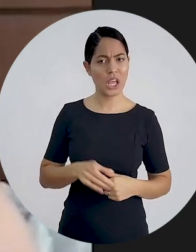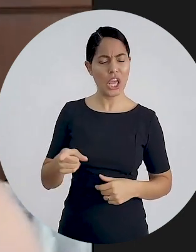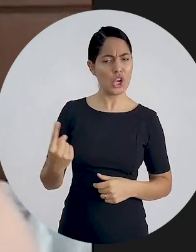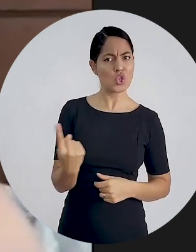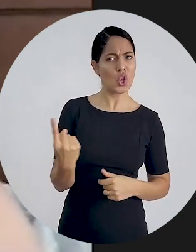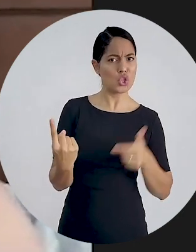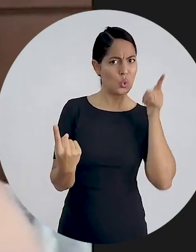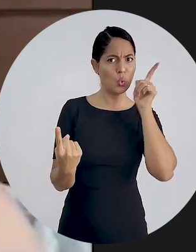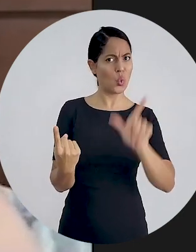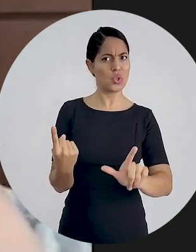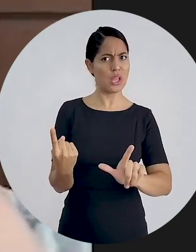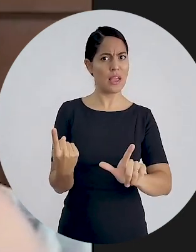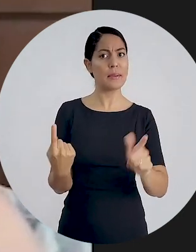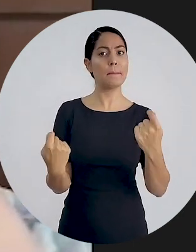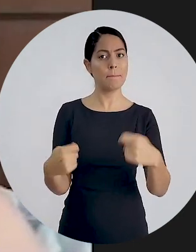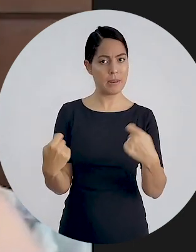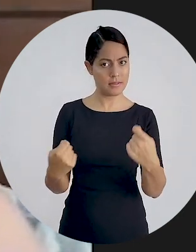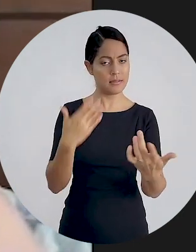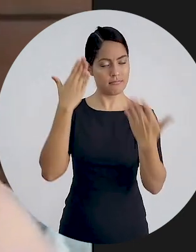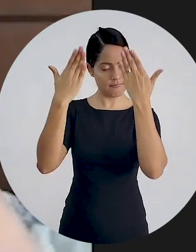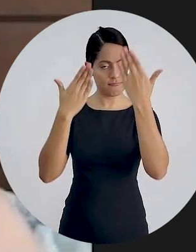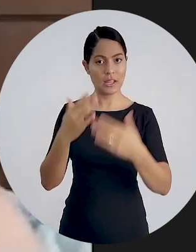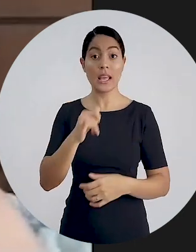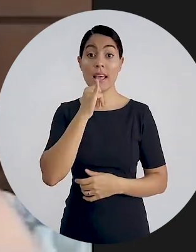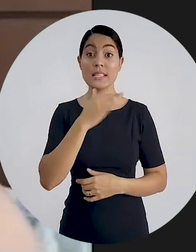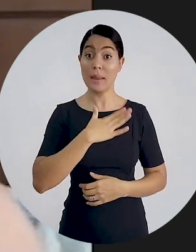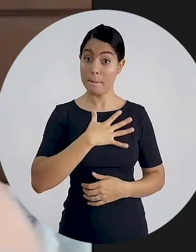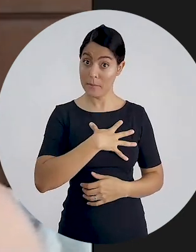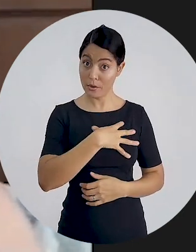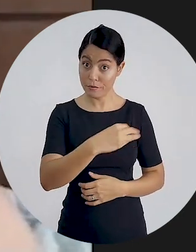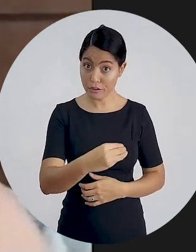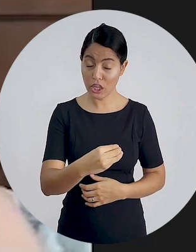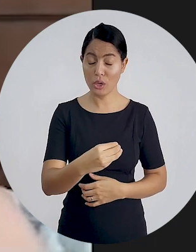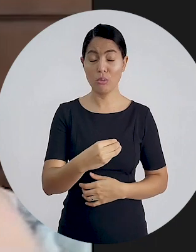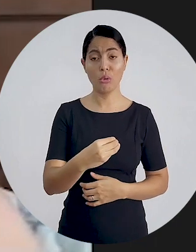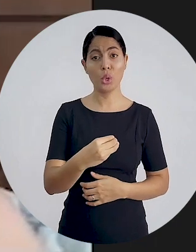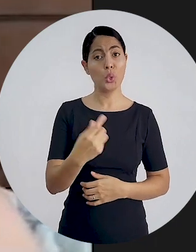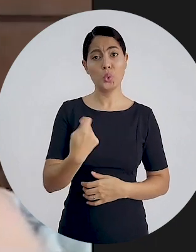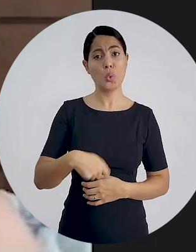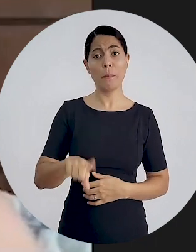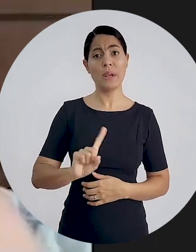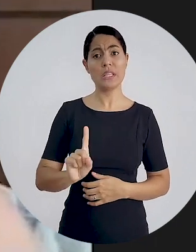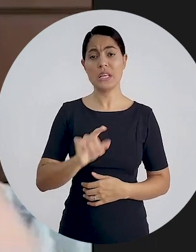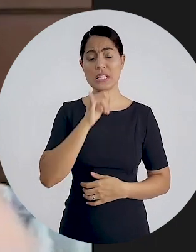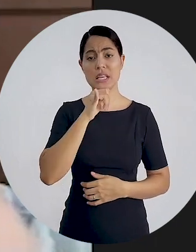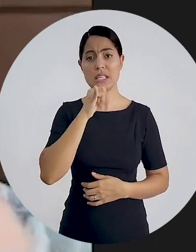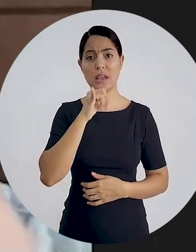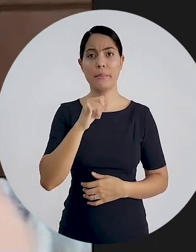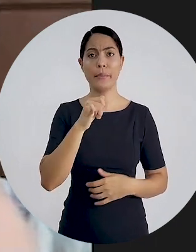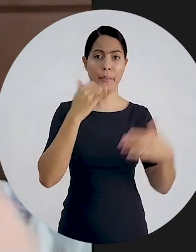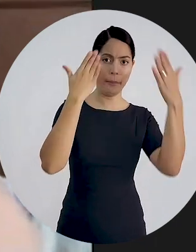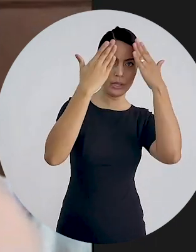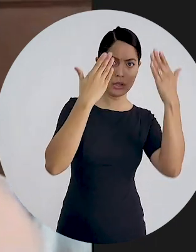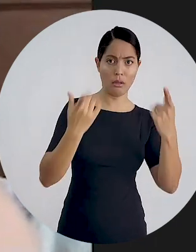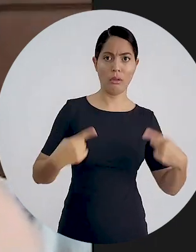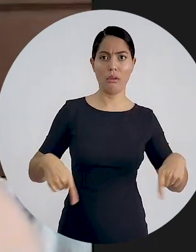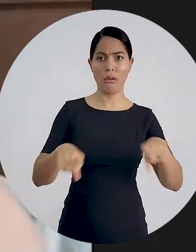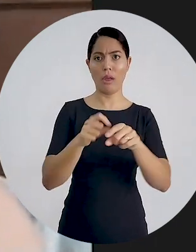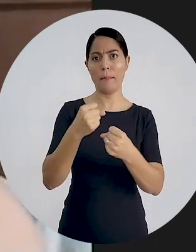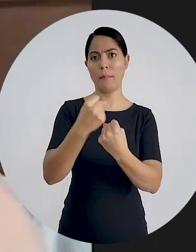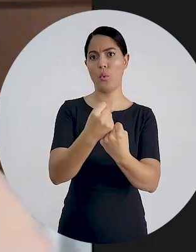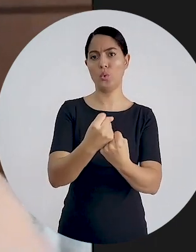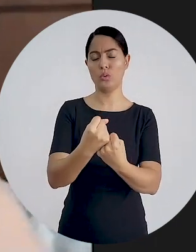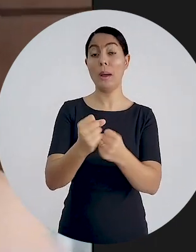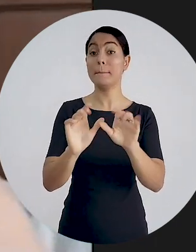tiver condições de ficar sozinho em sala. Por exemplo, a escola que meu filho estuda, ele não precisa de um assistente terapêutico, mas eles sempre